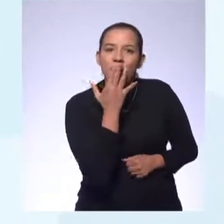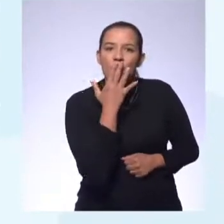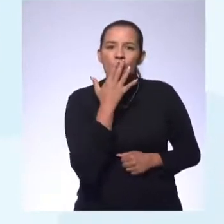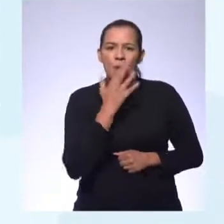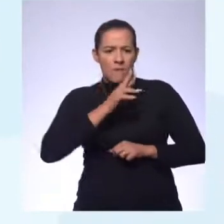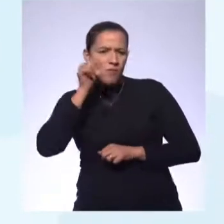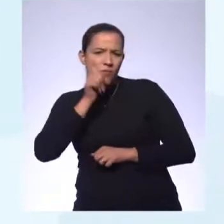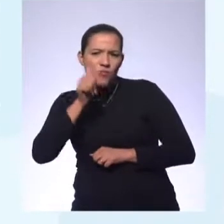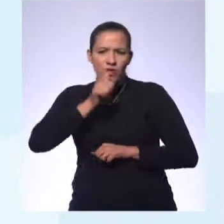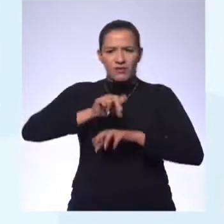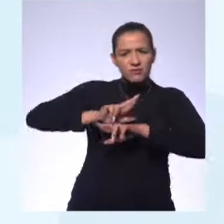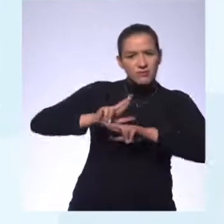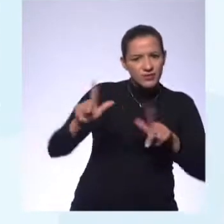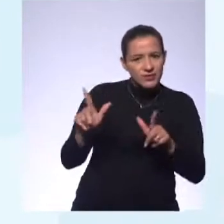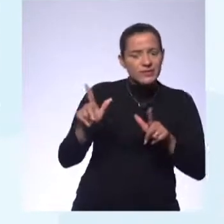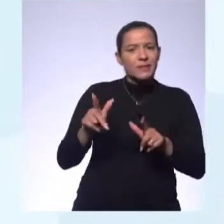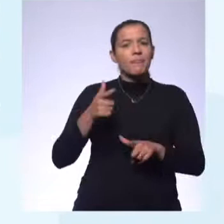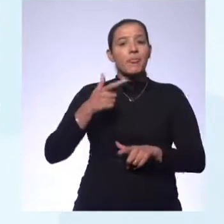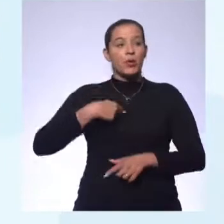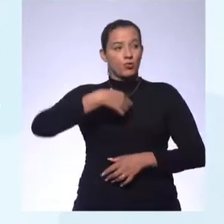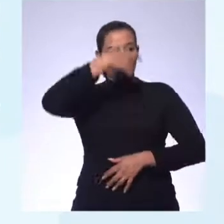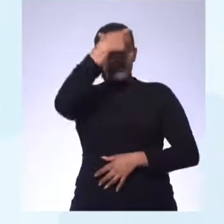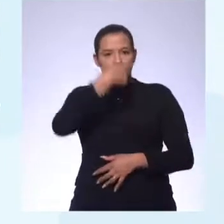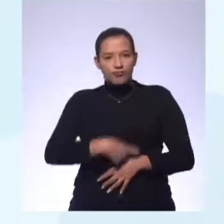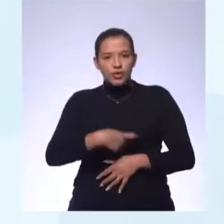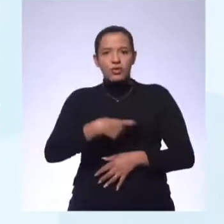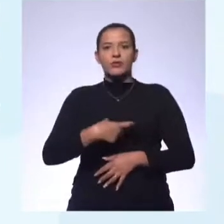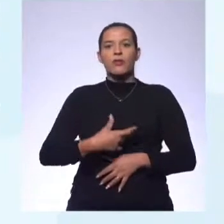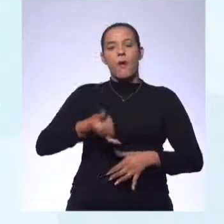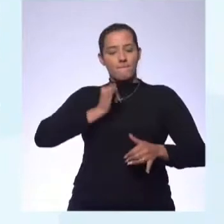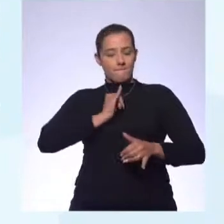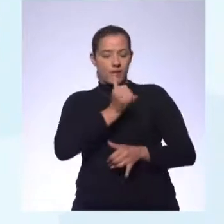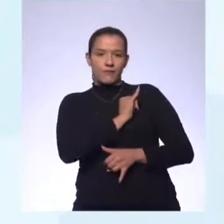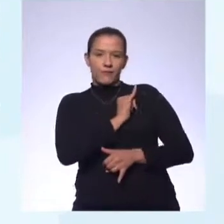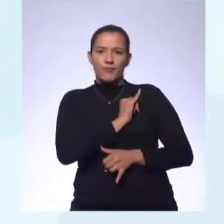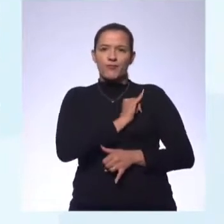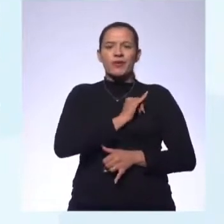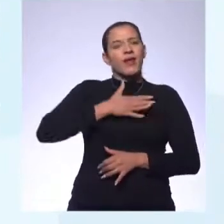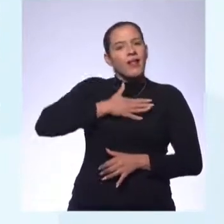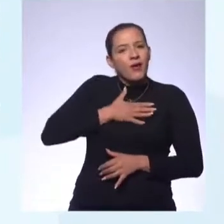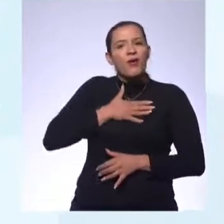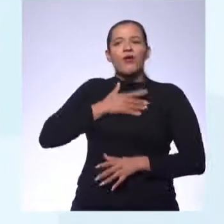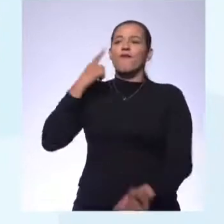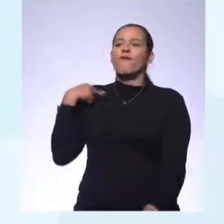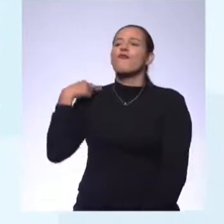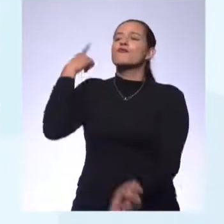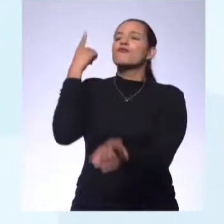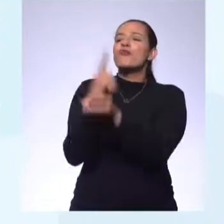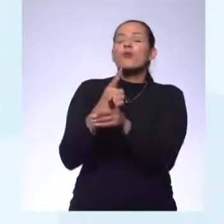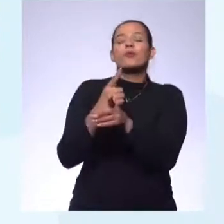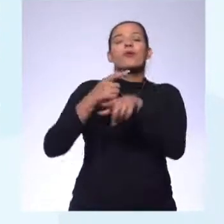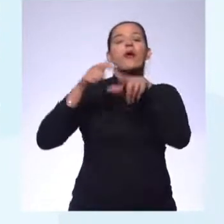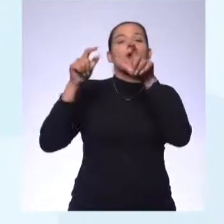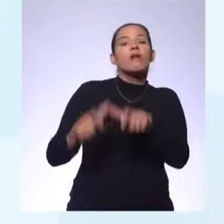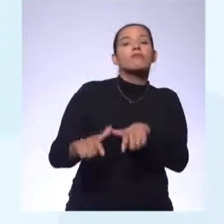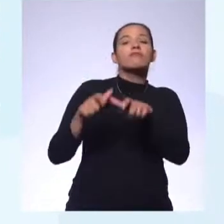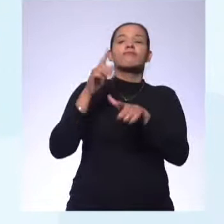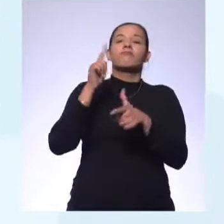desconhecida, o seu modo de trajar e o seu perfume favorito, vou descobrir com a mesma exatidão de um